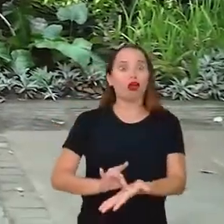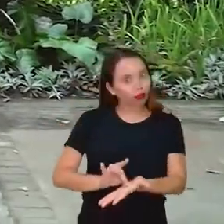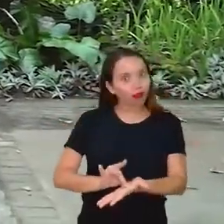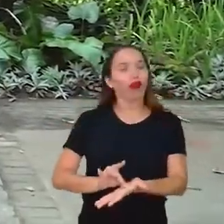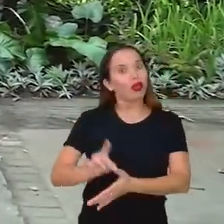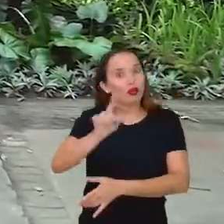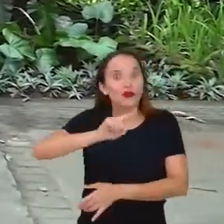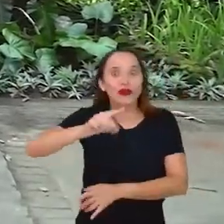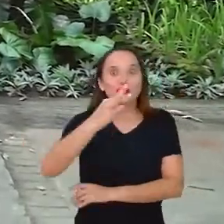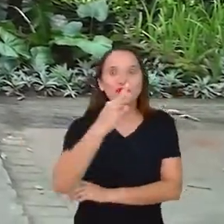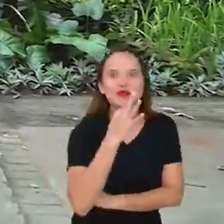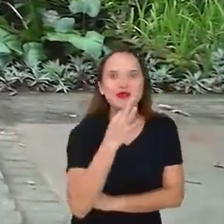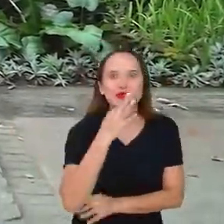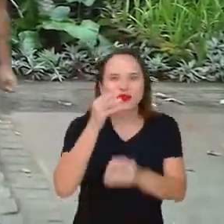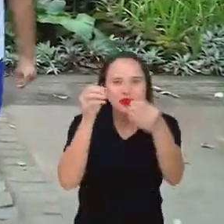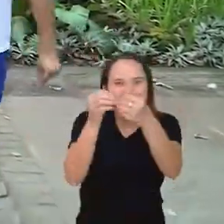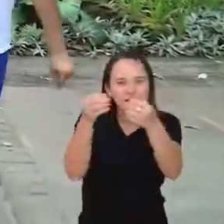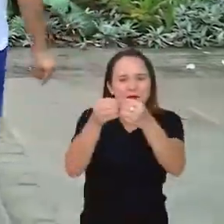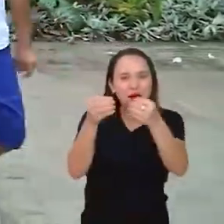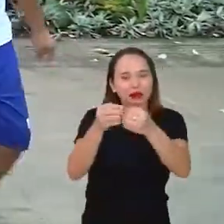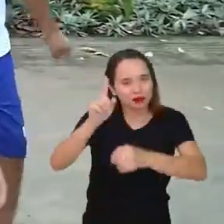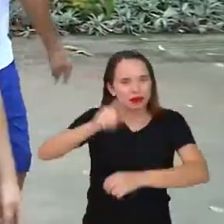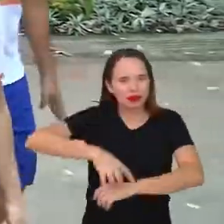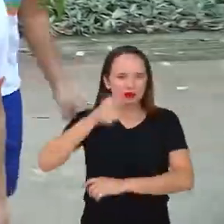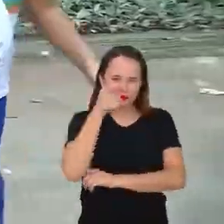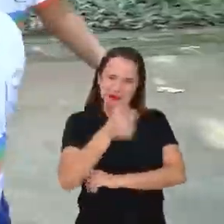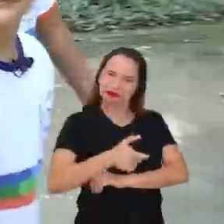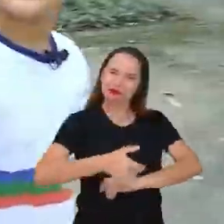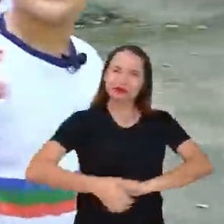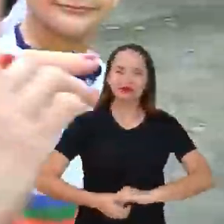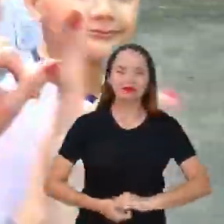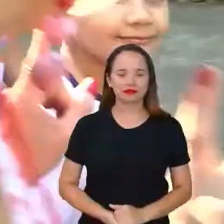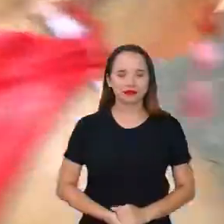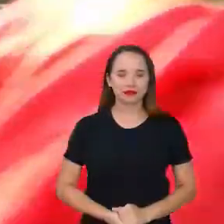vocês conhecerem não é muito interessante